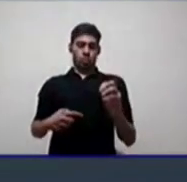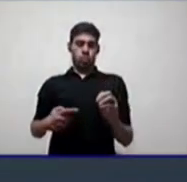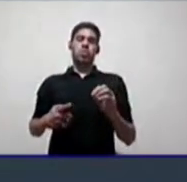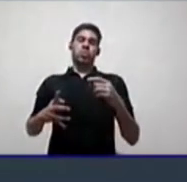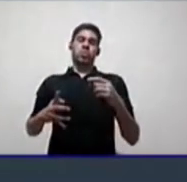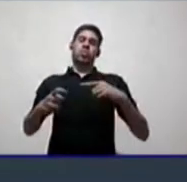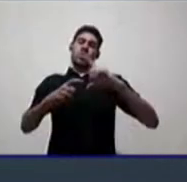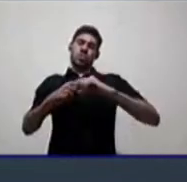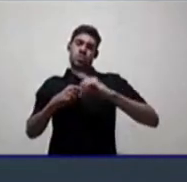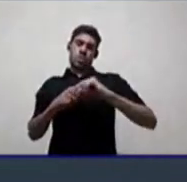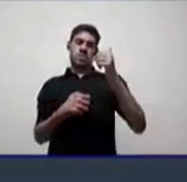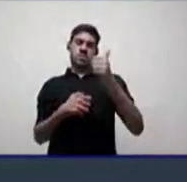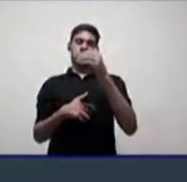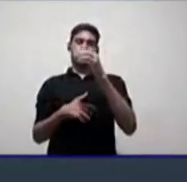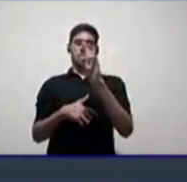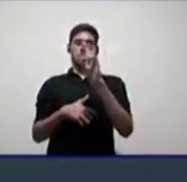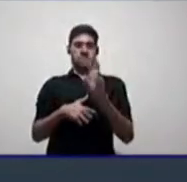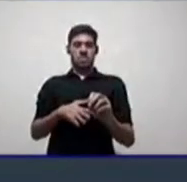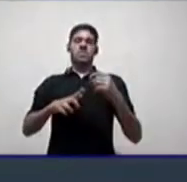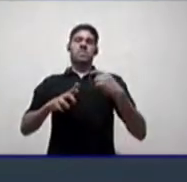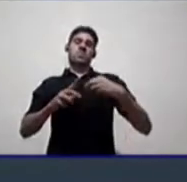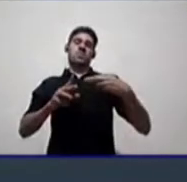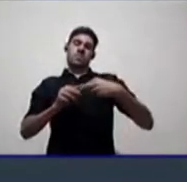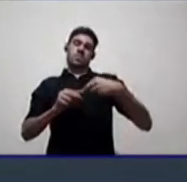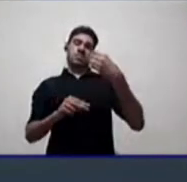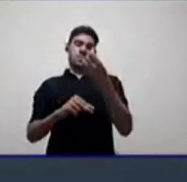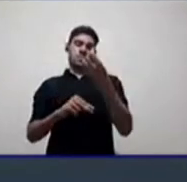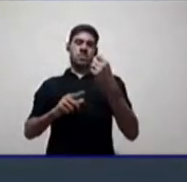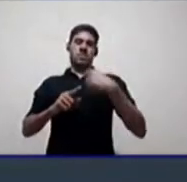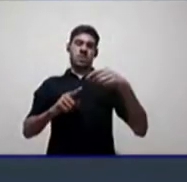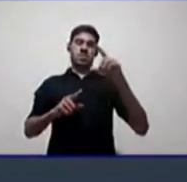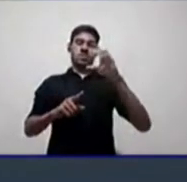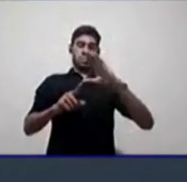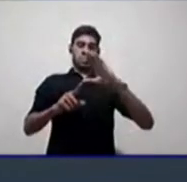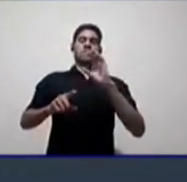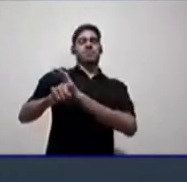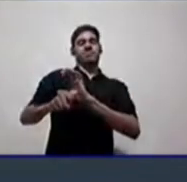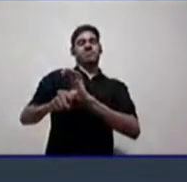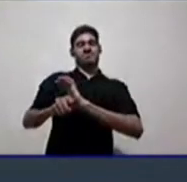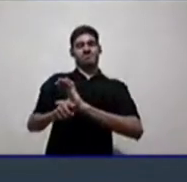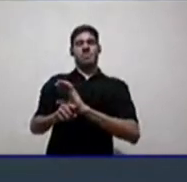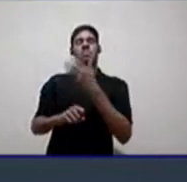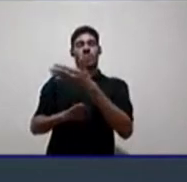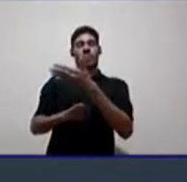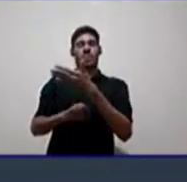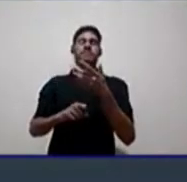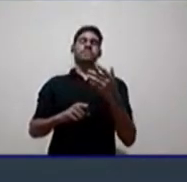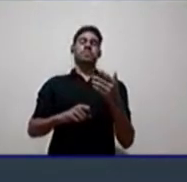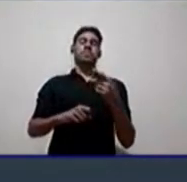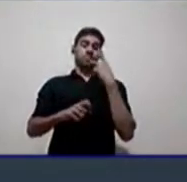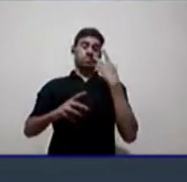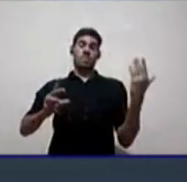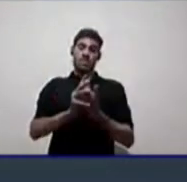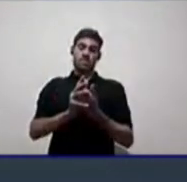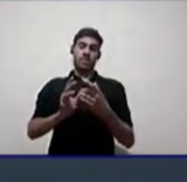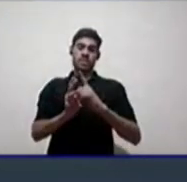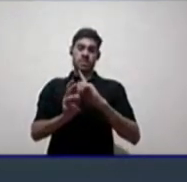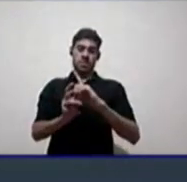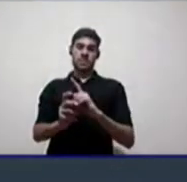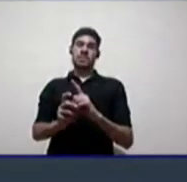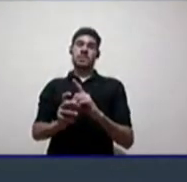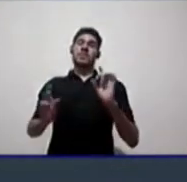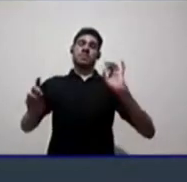artigo 150, inciso 6, alínea C da Constituição Federal, e nessa esteira cito precedente específico da lavra